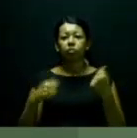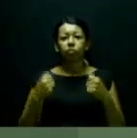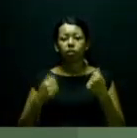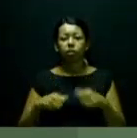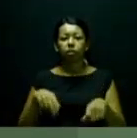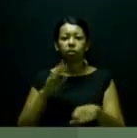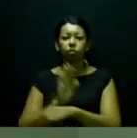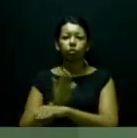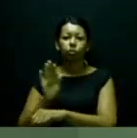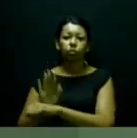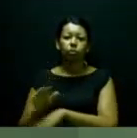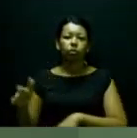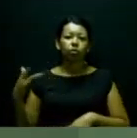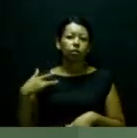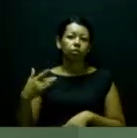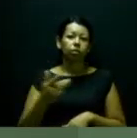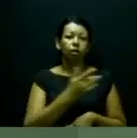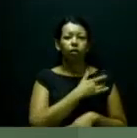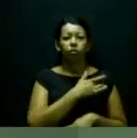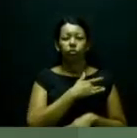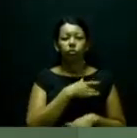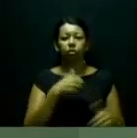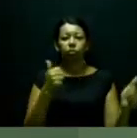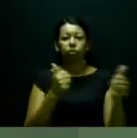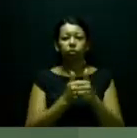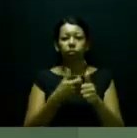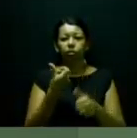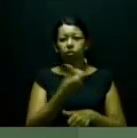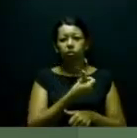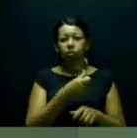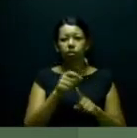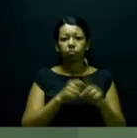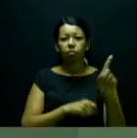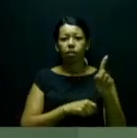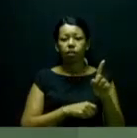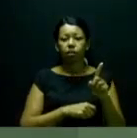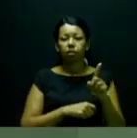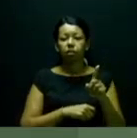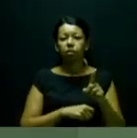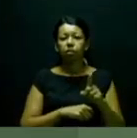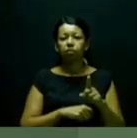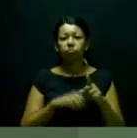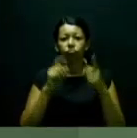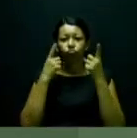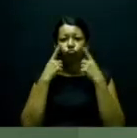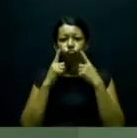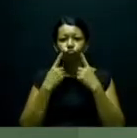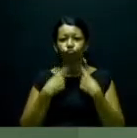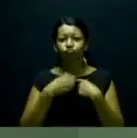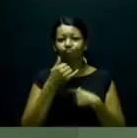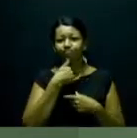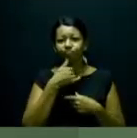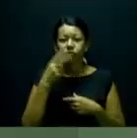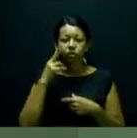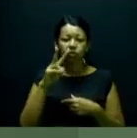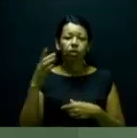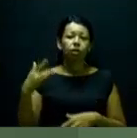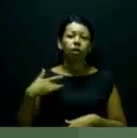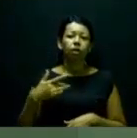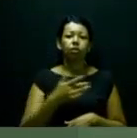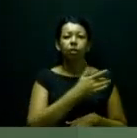precisa socorrer da saúde. Se aproximando os 6 meses, não, vereador César, a gente chora por dentro quando vê essa